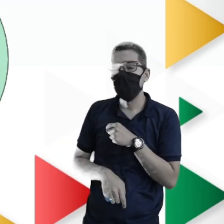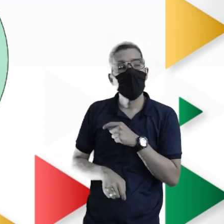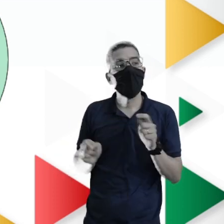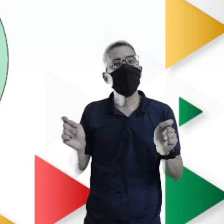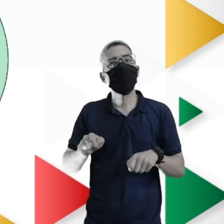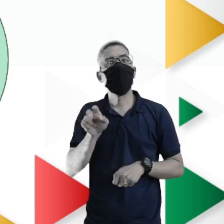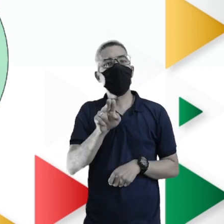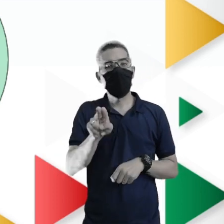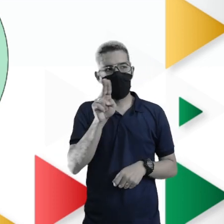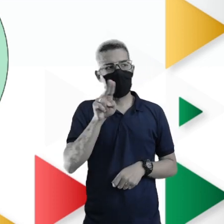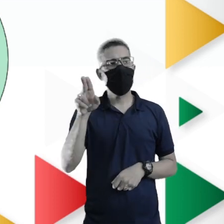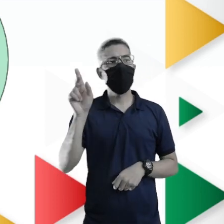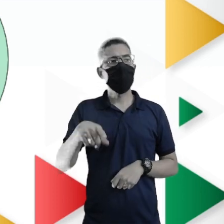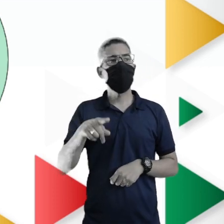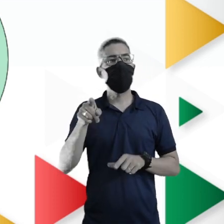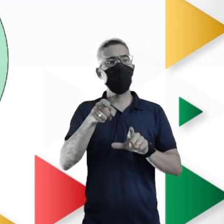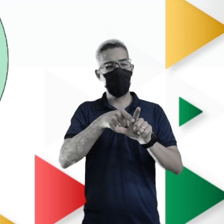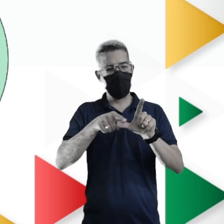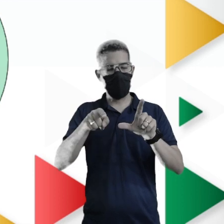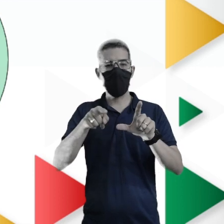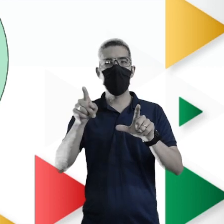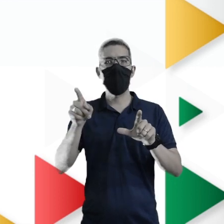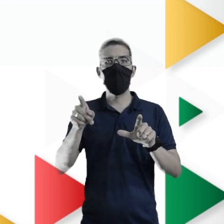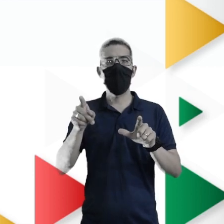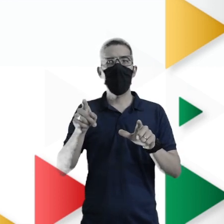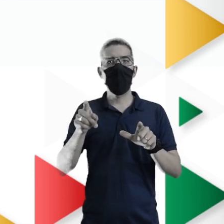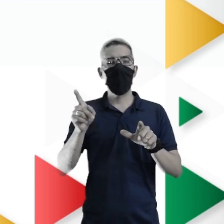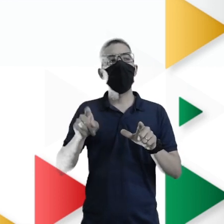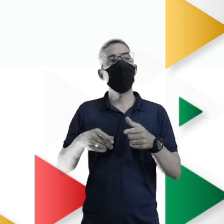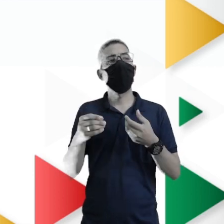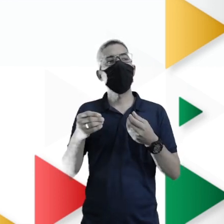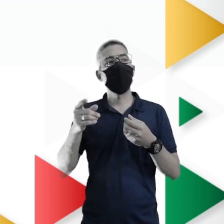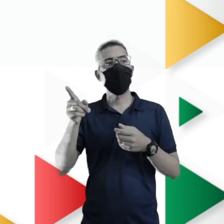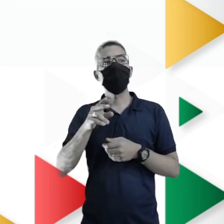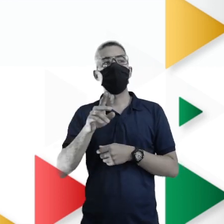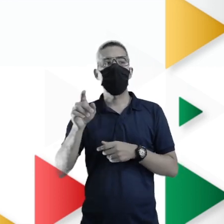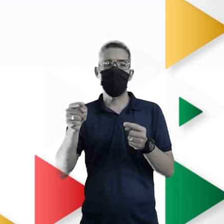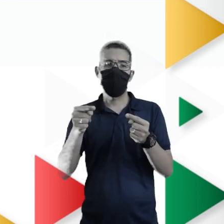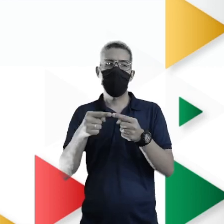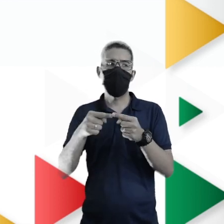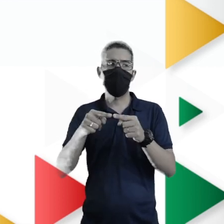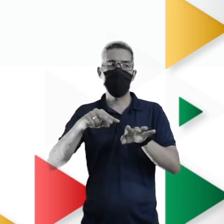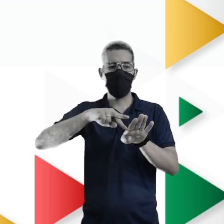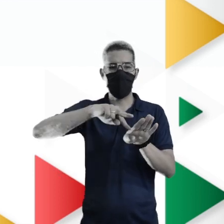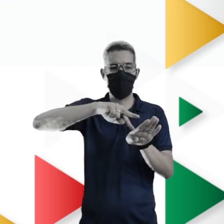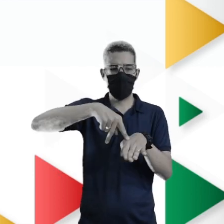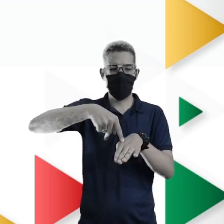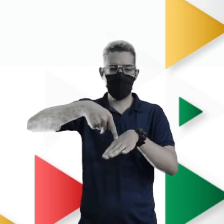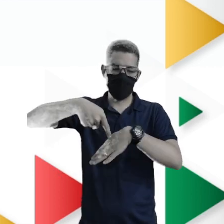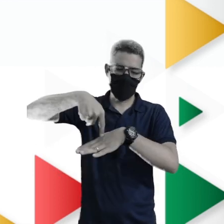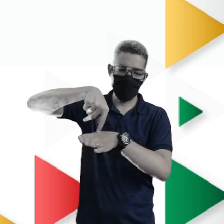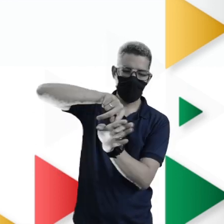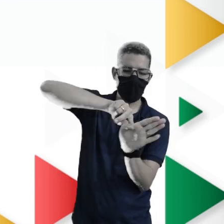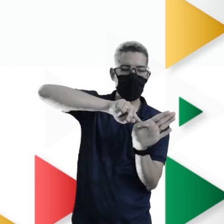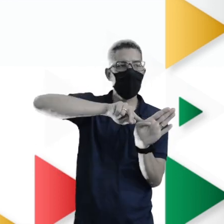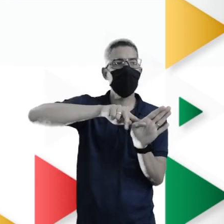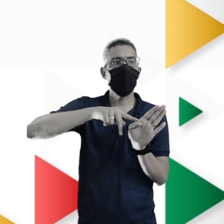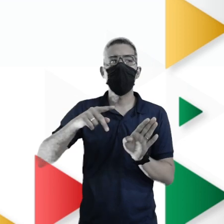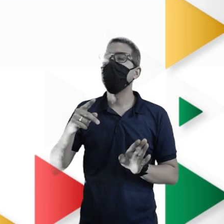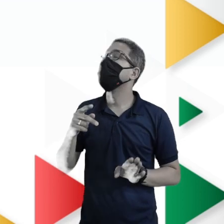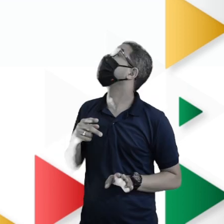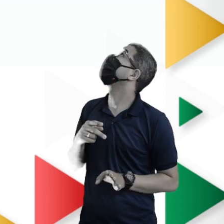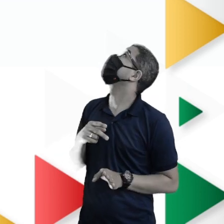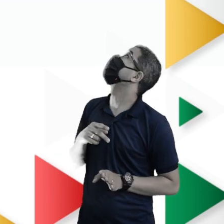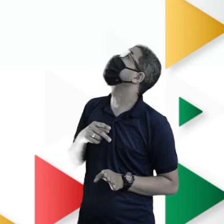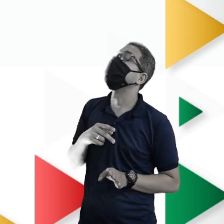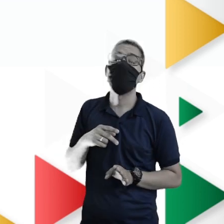estar fazendo o ângulo, que é o nome das manobras dadas no skate. Ligou? Viu como é fácil? Então o ângulo ele está presente